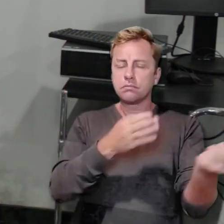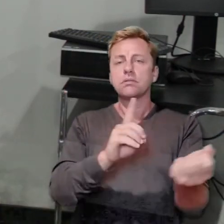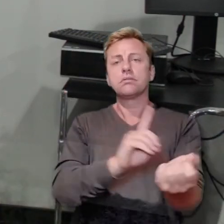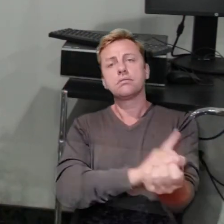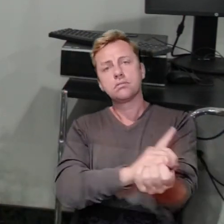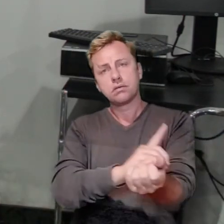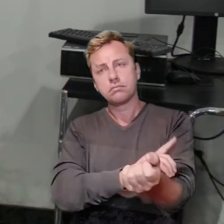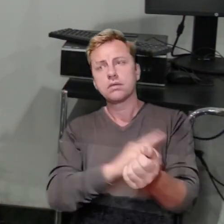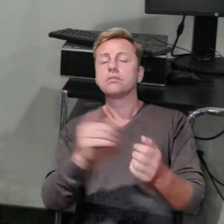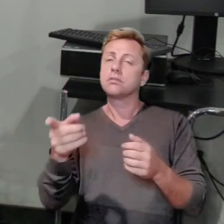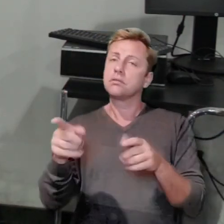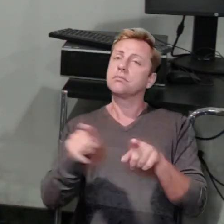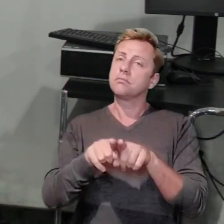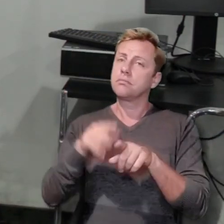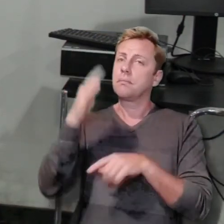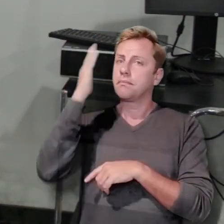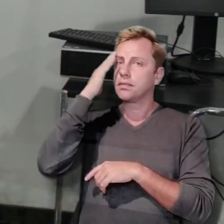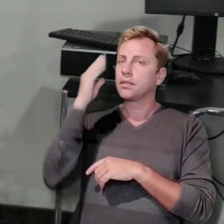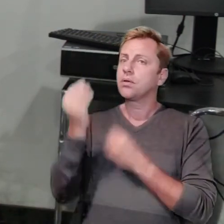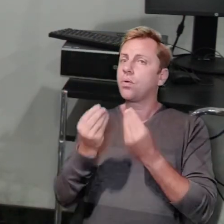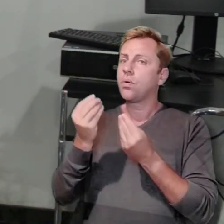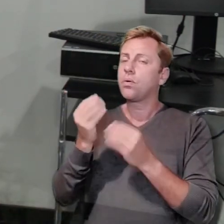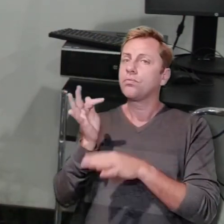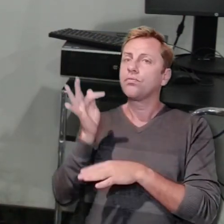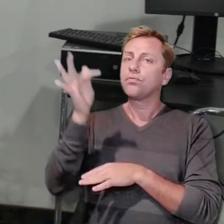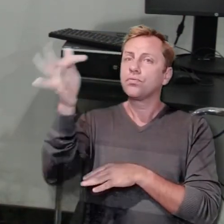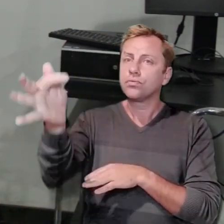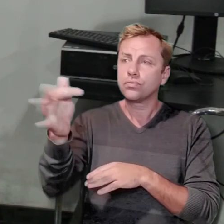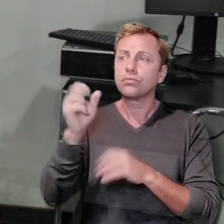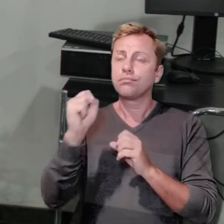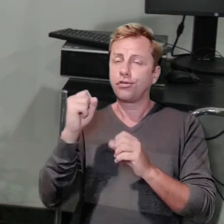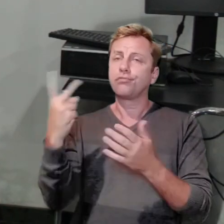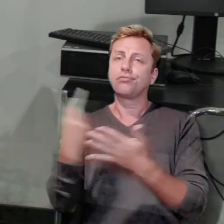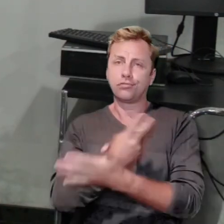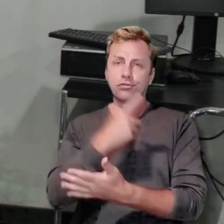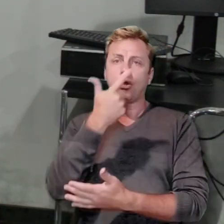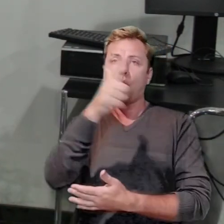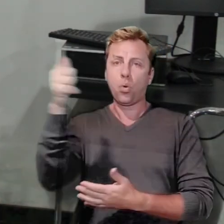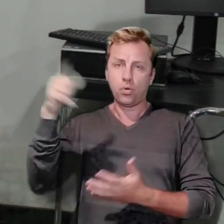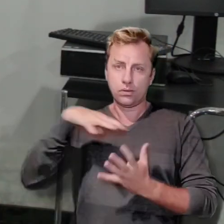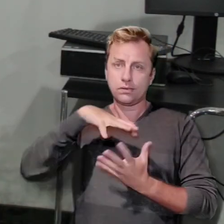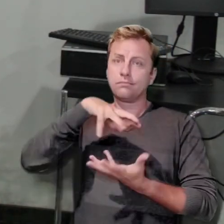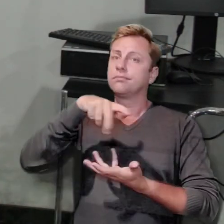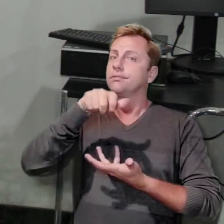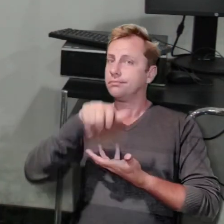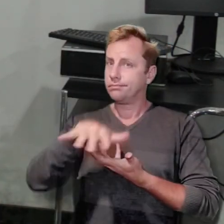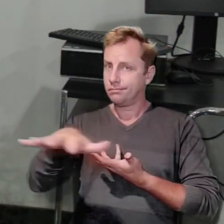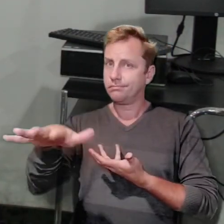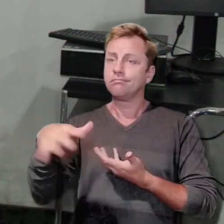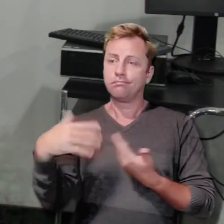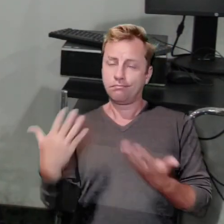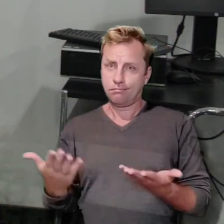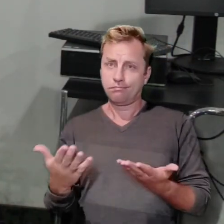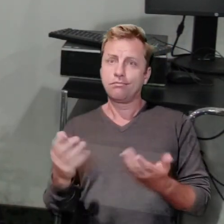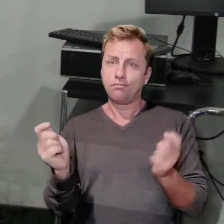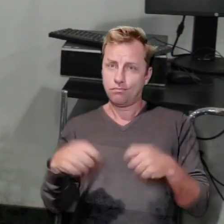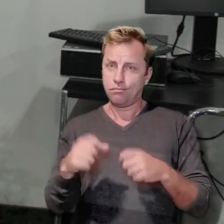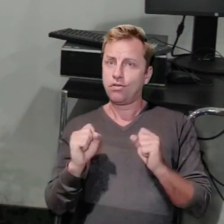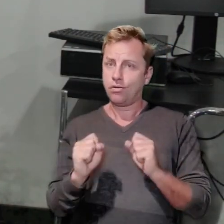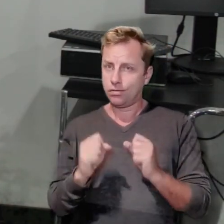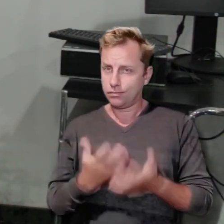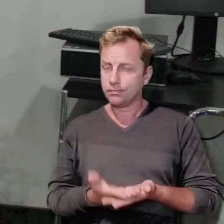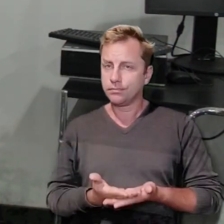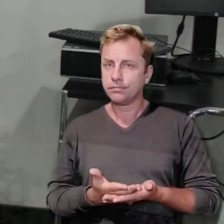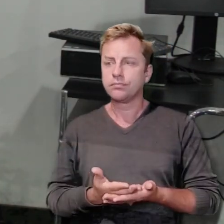diabetes. E aí pensar no seu futuro, no enfrentamento de outras pandemias que, infelizmente, nós vamos estar